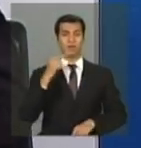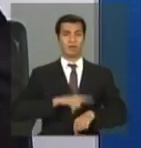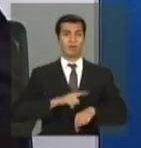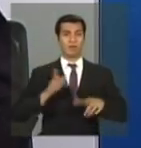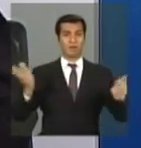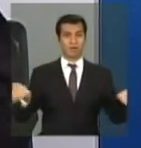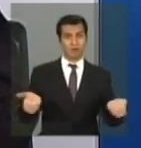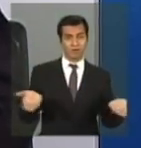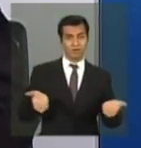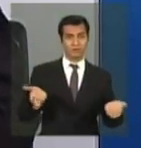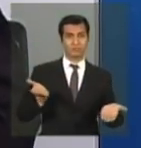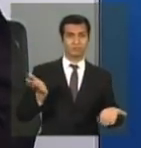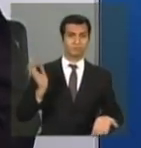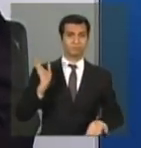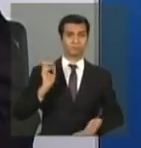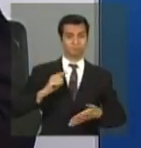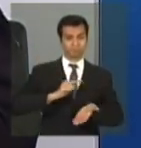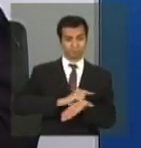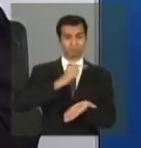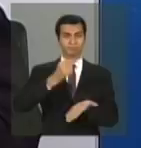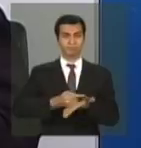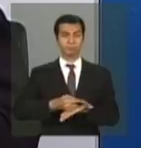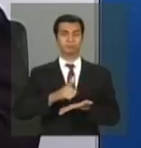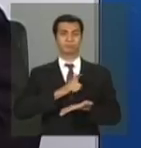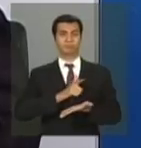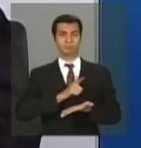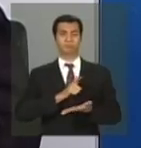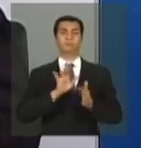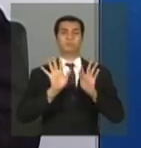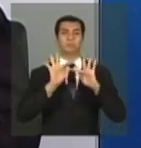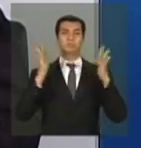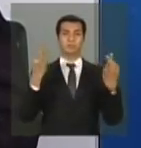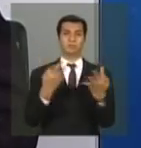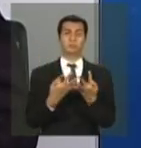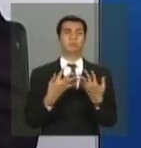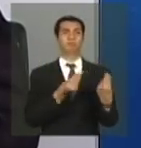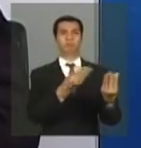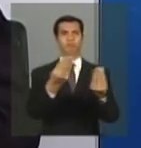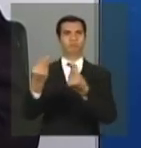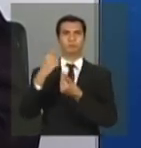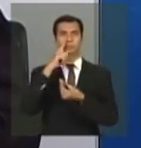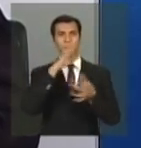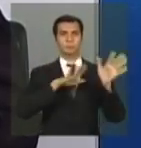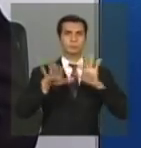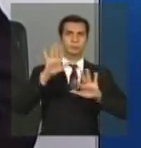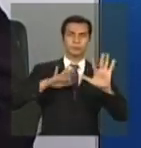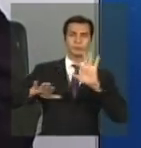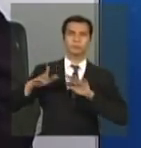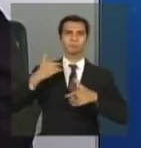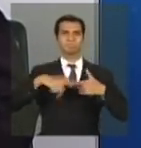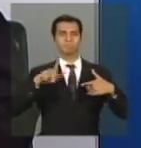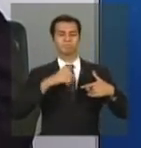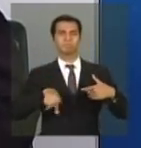momento crucial, que a gente está vendo essas famílias que estão em situação de risco e que precisam ser